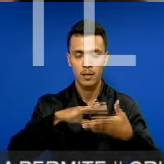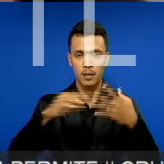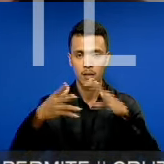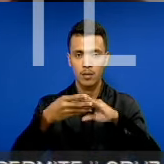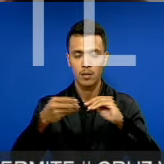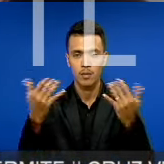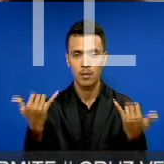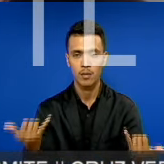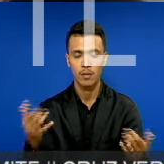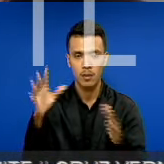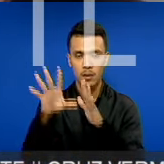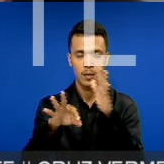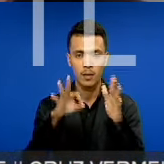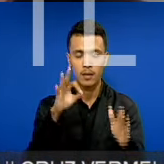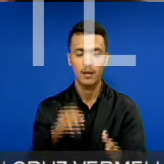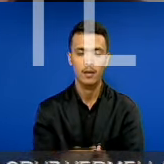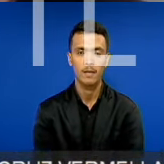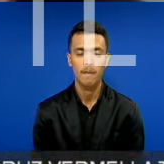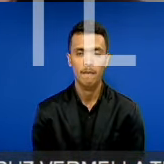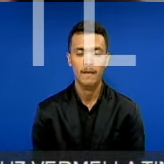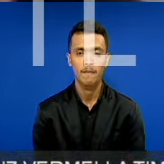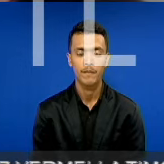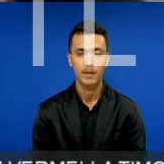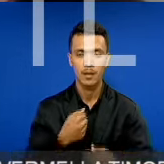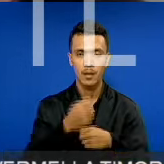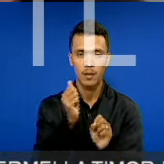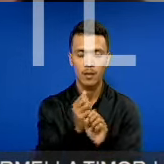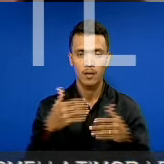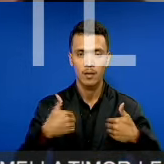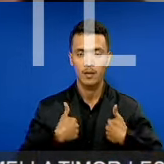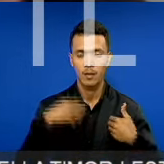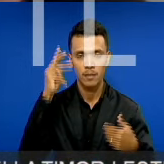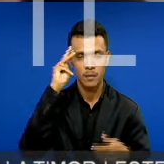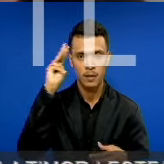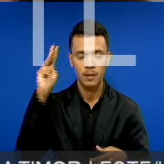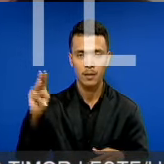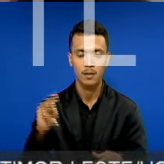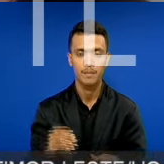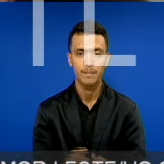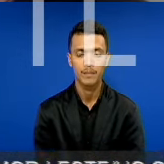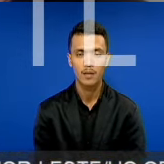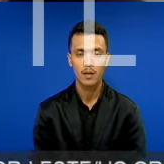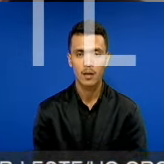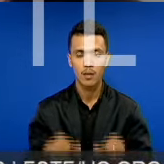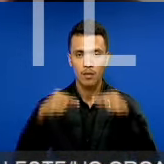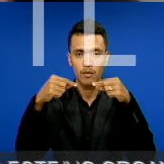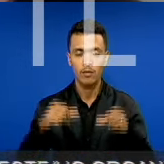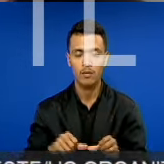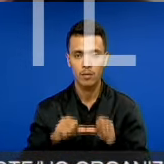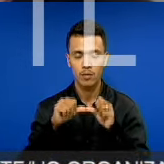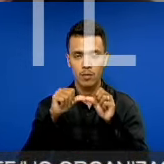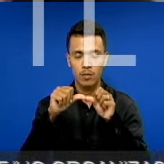que é o Retan, e marco histórico né se ralo em missão. Então, missão Nebem, que se ralo, que é for continuidade do